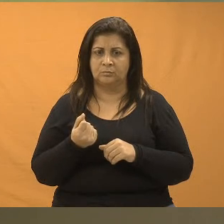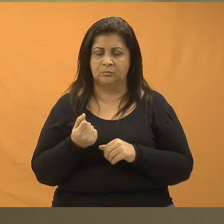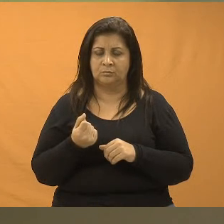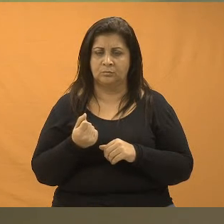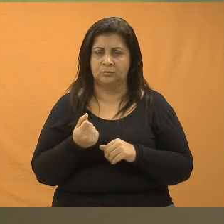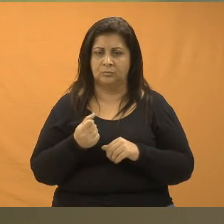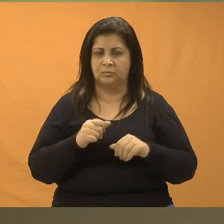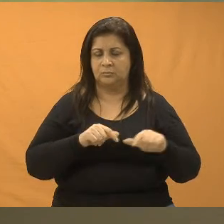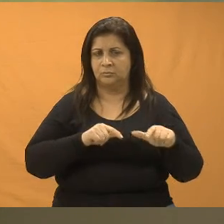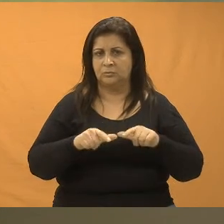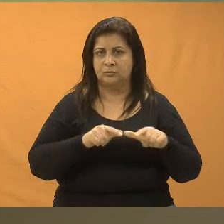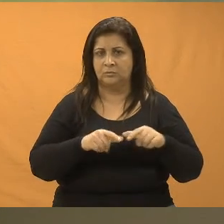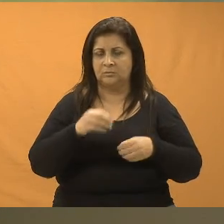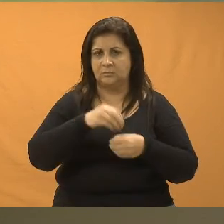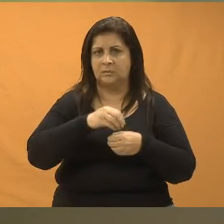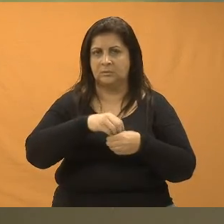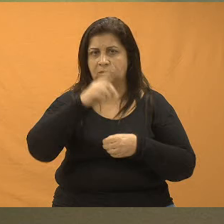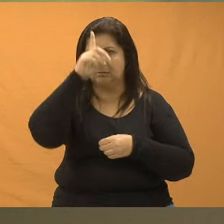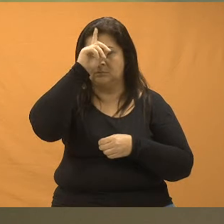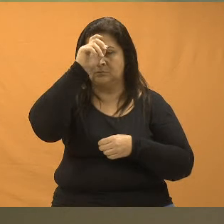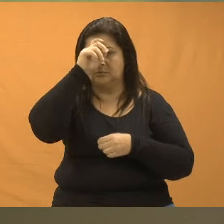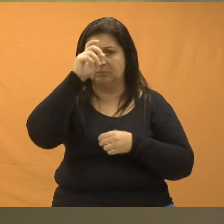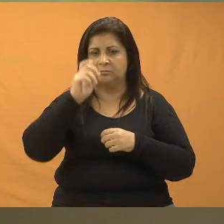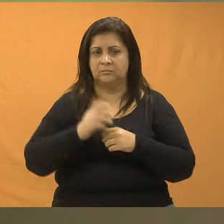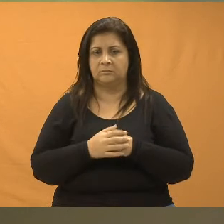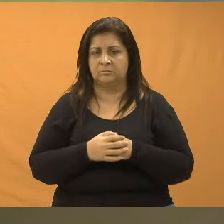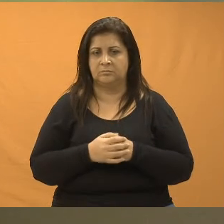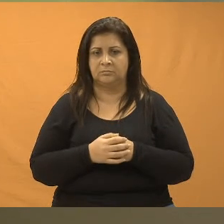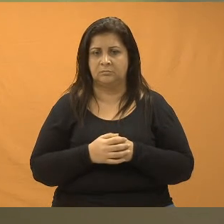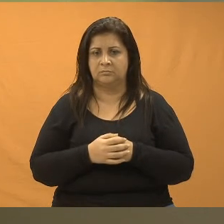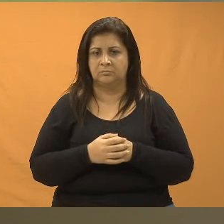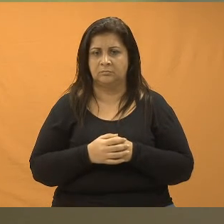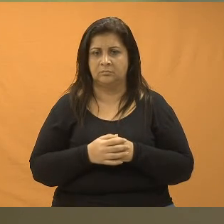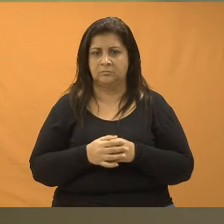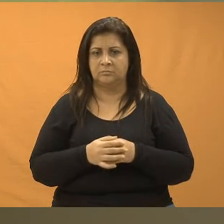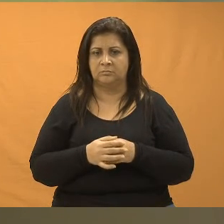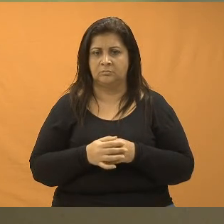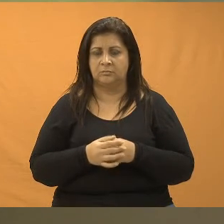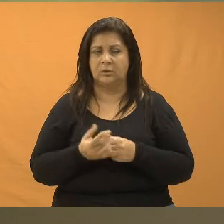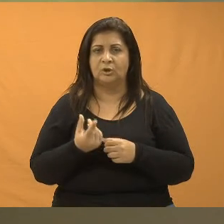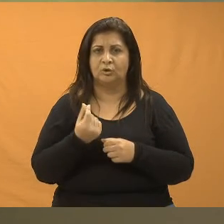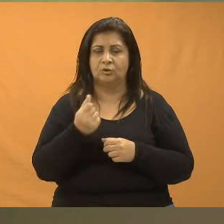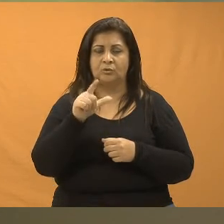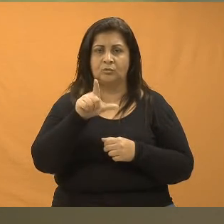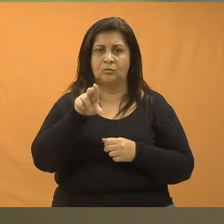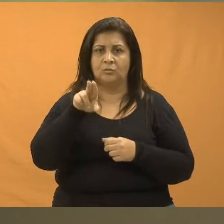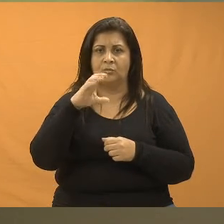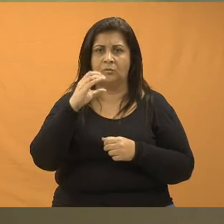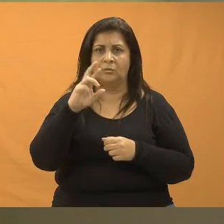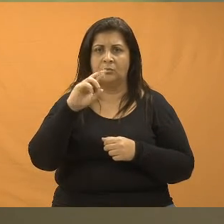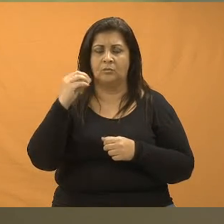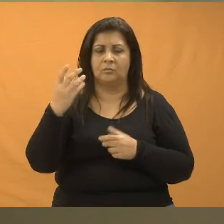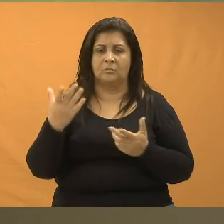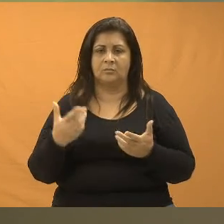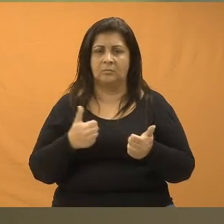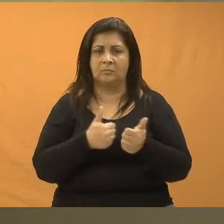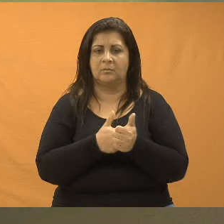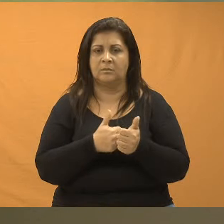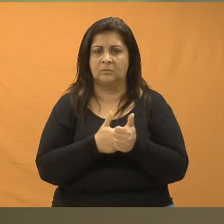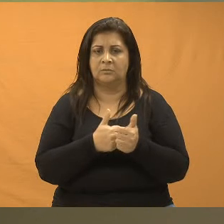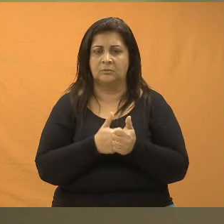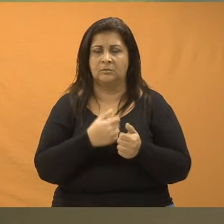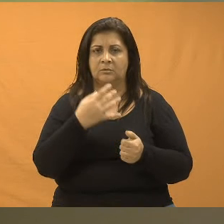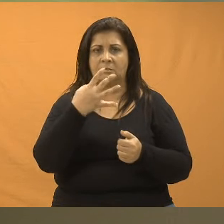operacional do Provisão na Santa Casa, assim, não sei se podemos chamar, acho que sim, de lucro, chegava aí perto